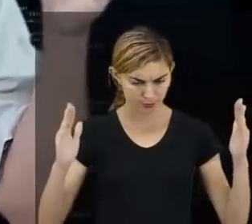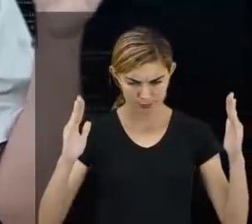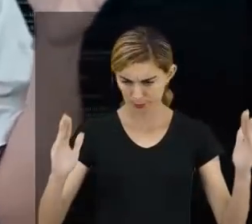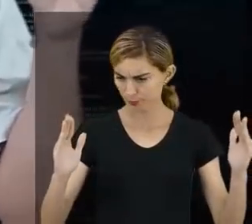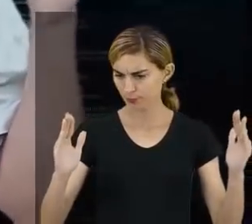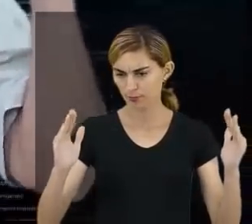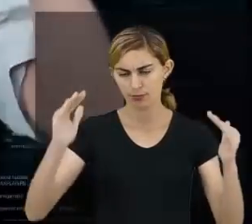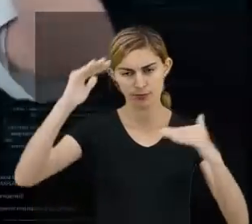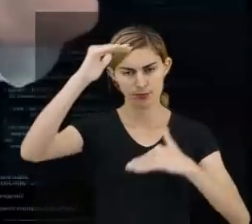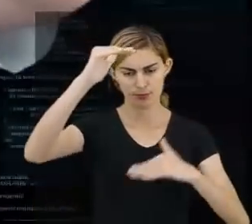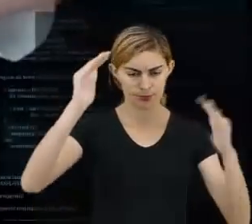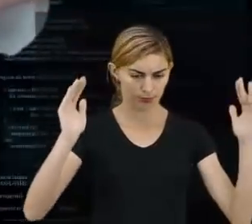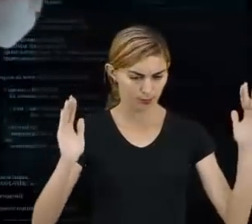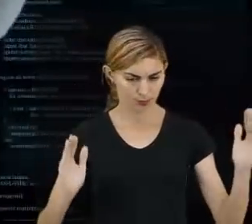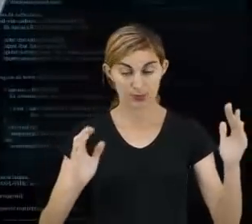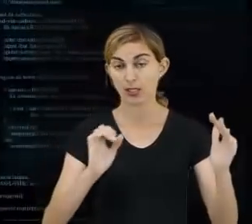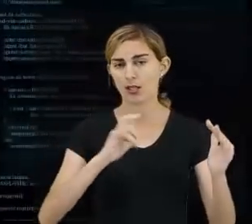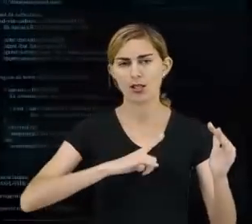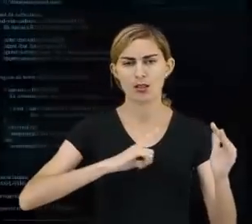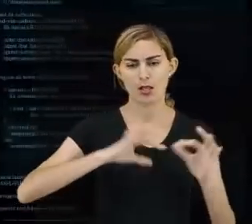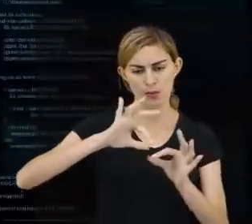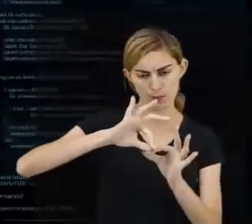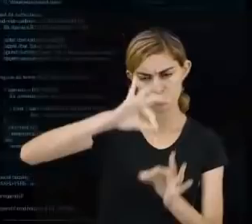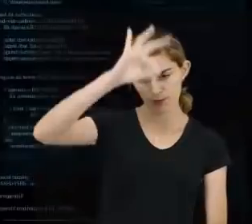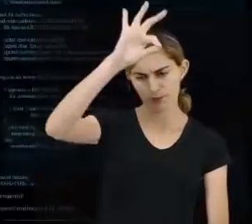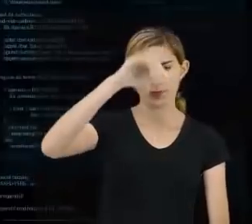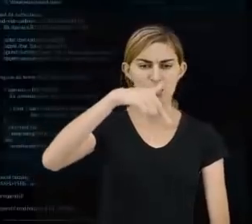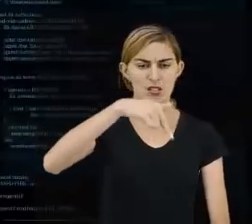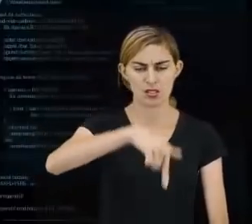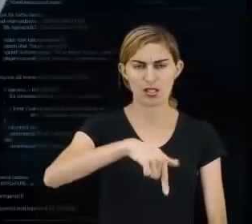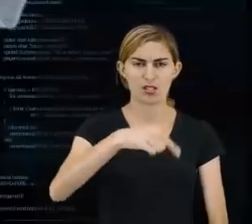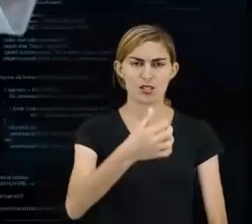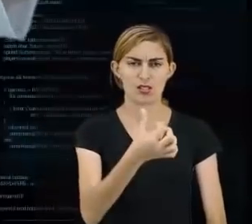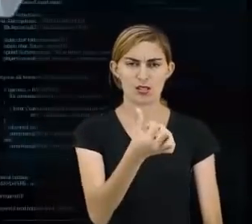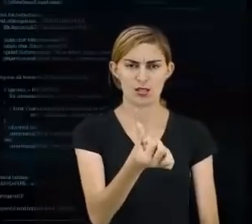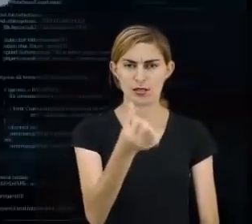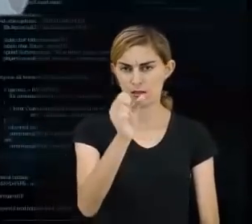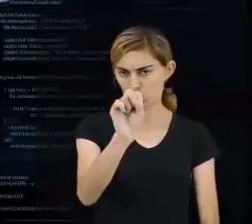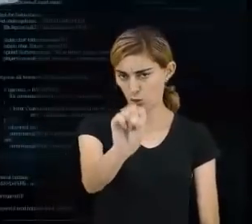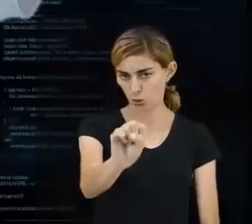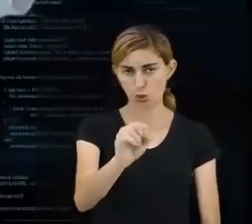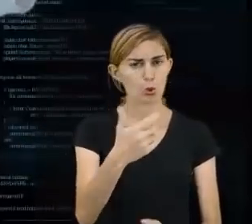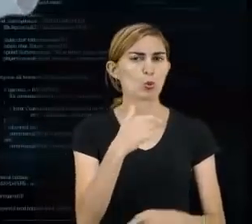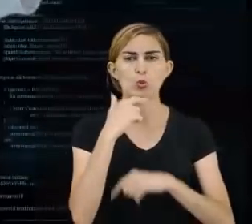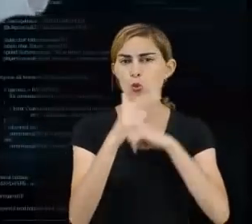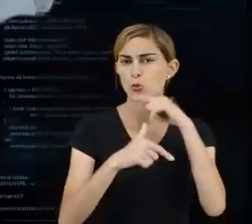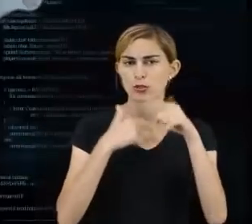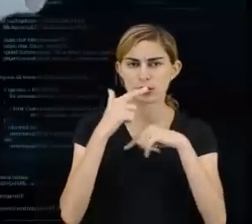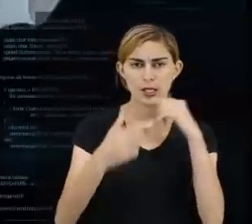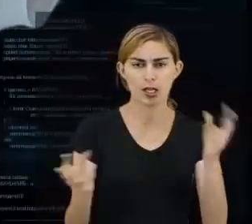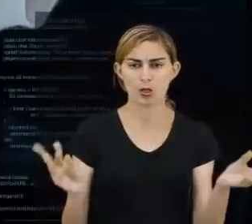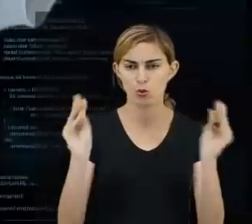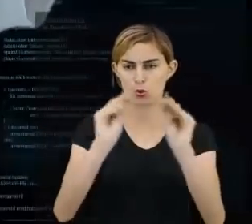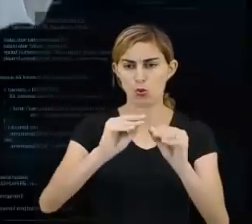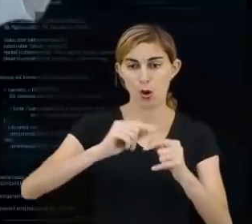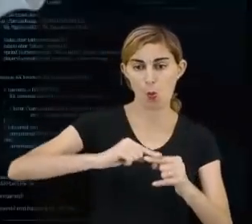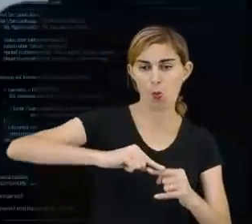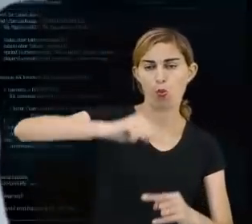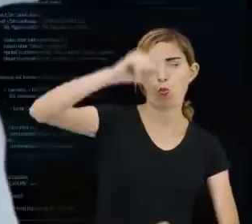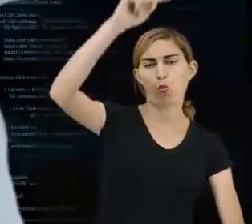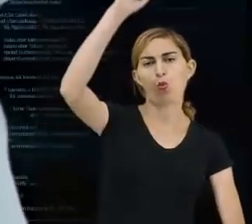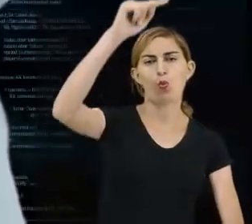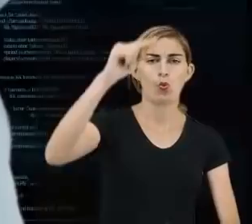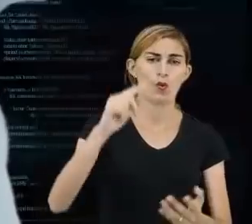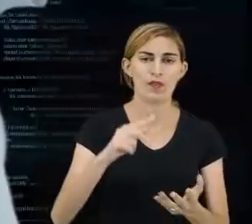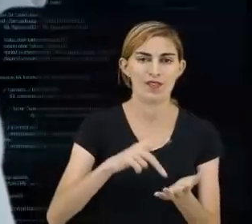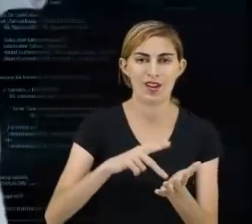de largura. Se ele tem uma altura de 768, então não dá para colocar maior do que isso. Na verdade